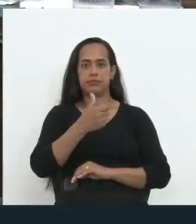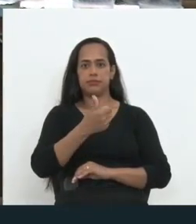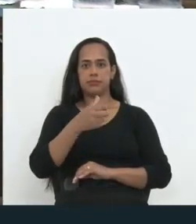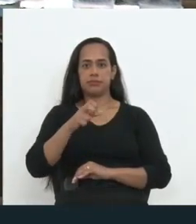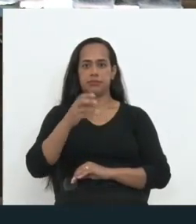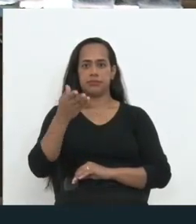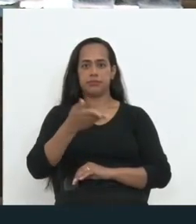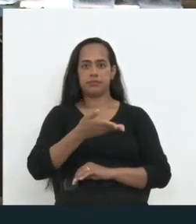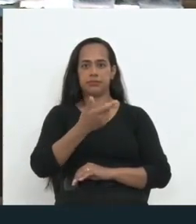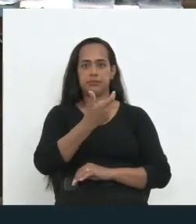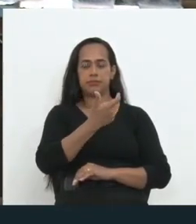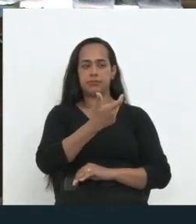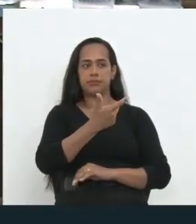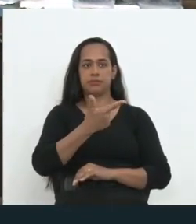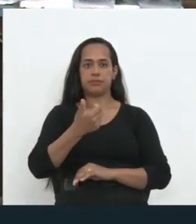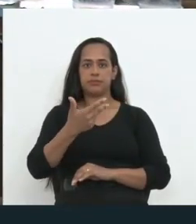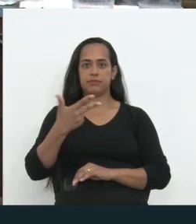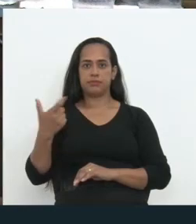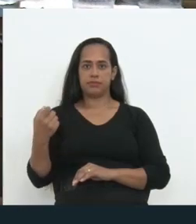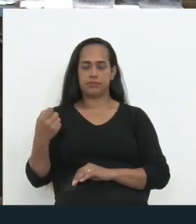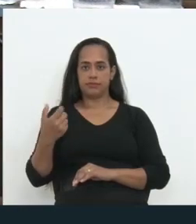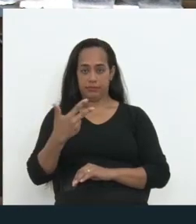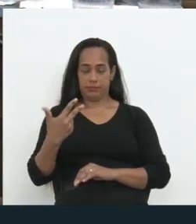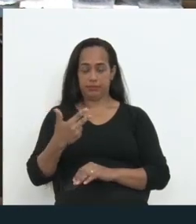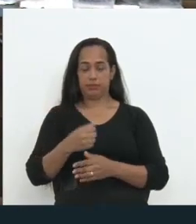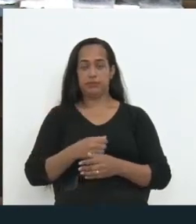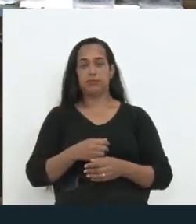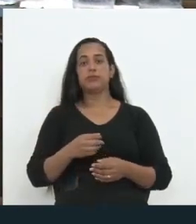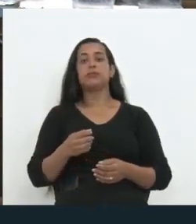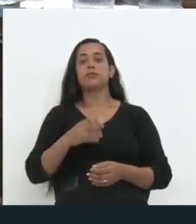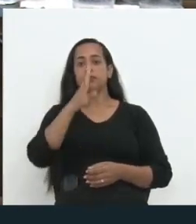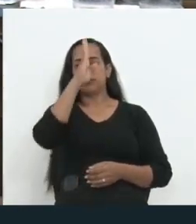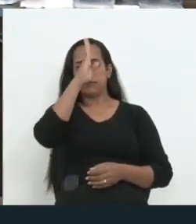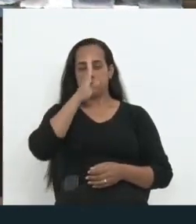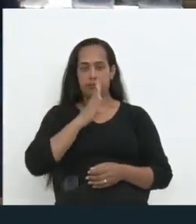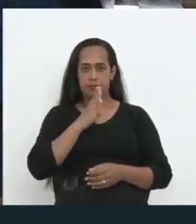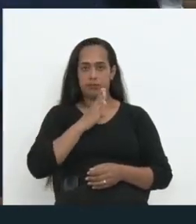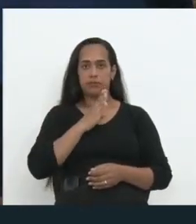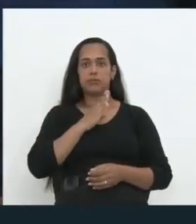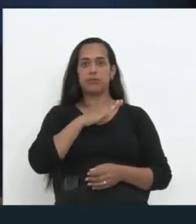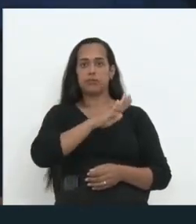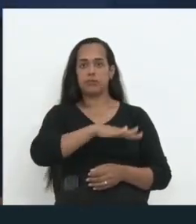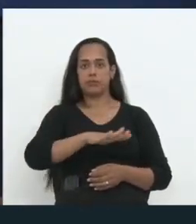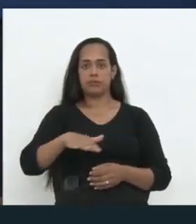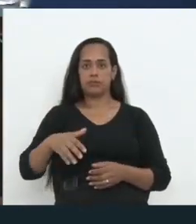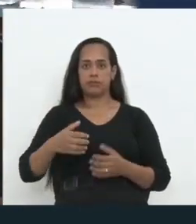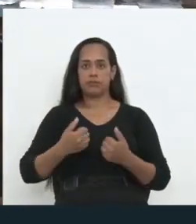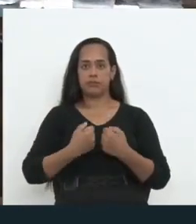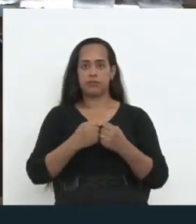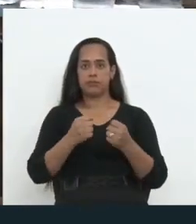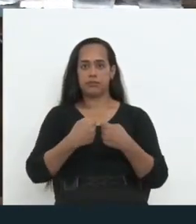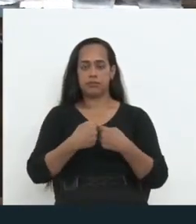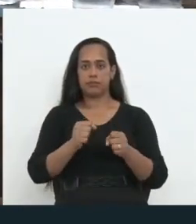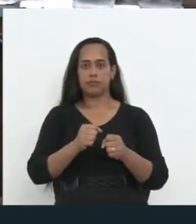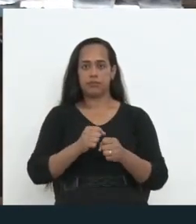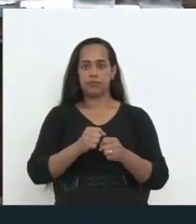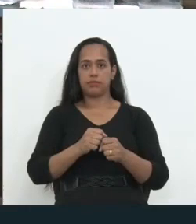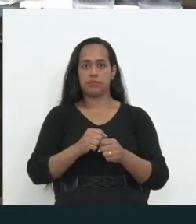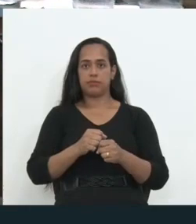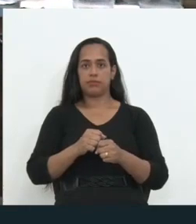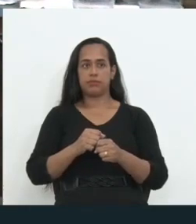2515/23. Fica assegurado a gratuidade no transporte público de passageiros às crianças e adolescentes atendidos pelo